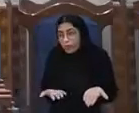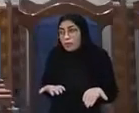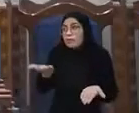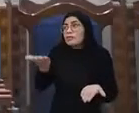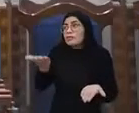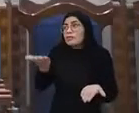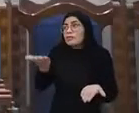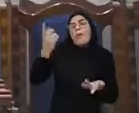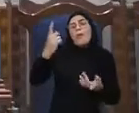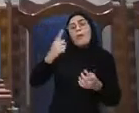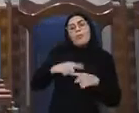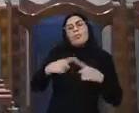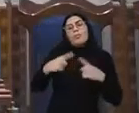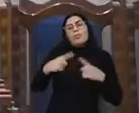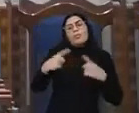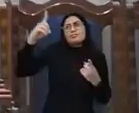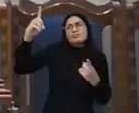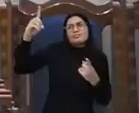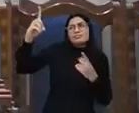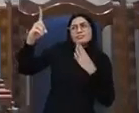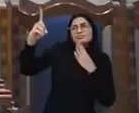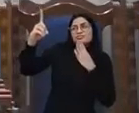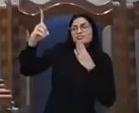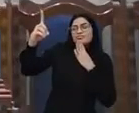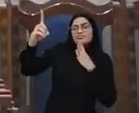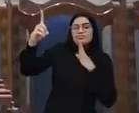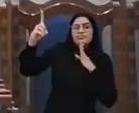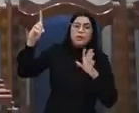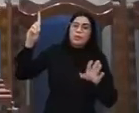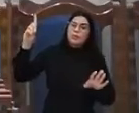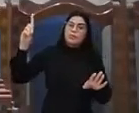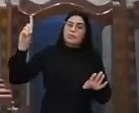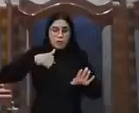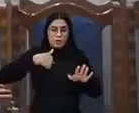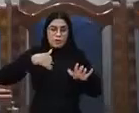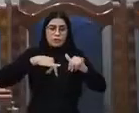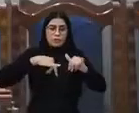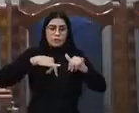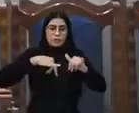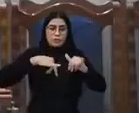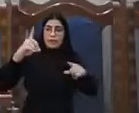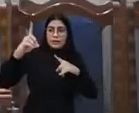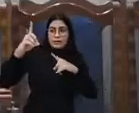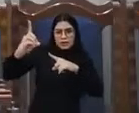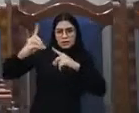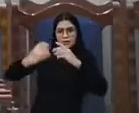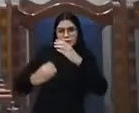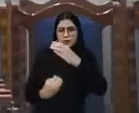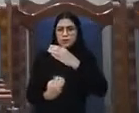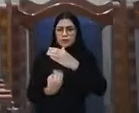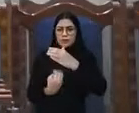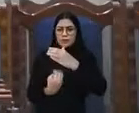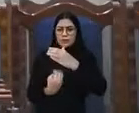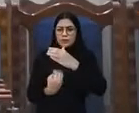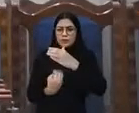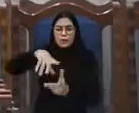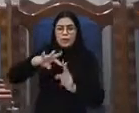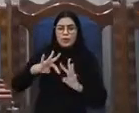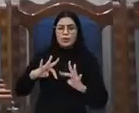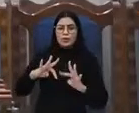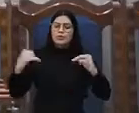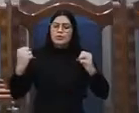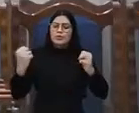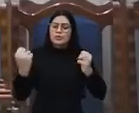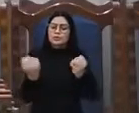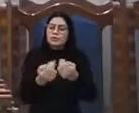o Deus que eu vos anuncio, o Deus que fez o mundo e tudo que nele há, Senhor